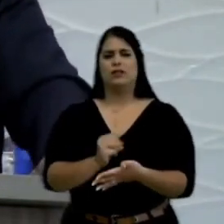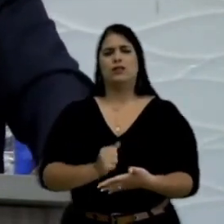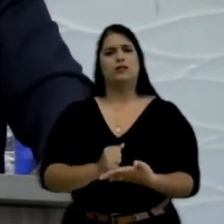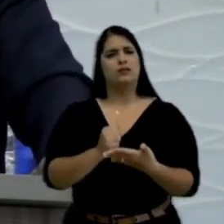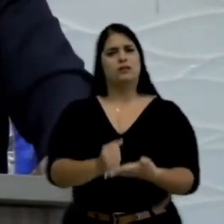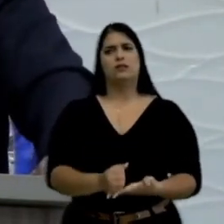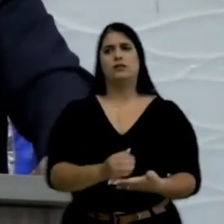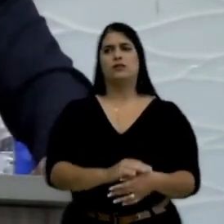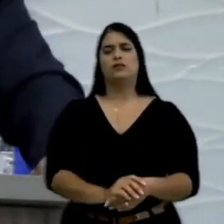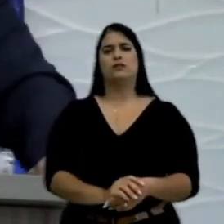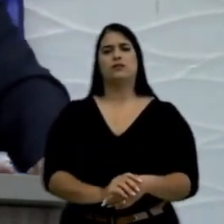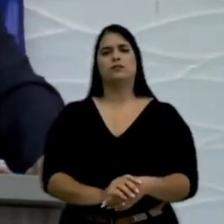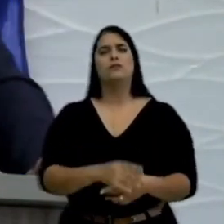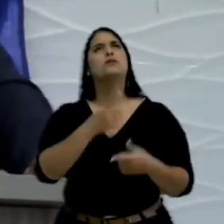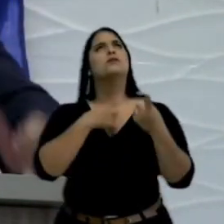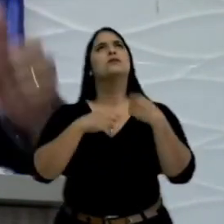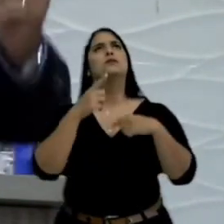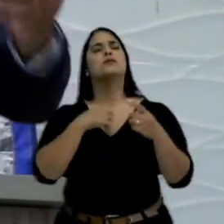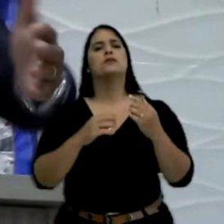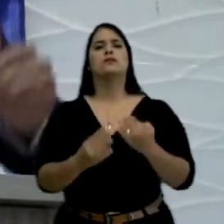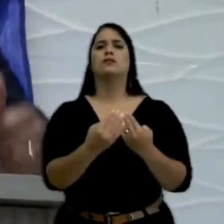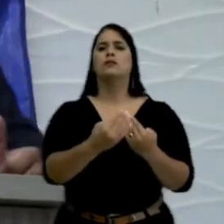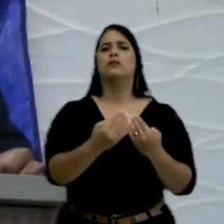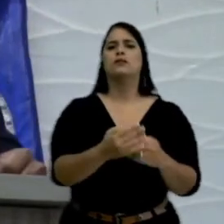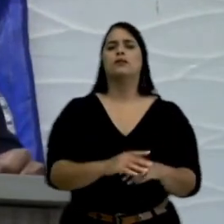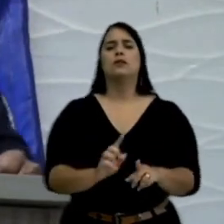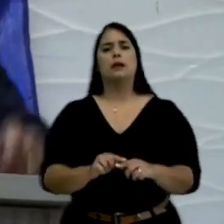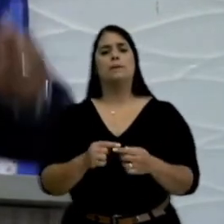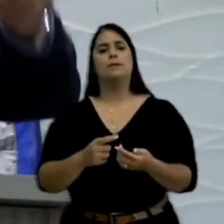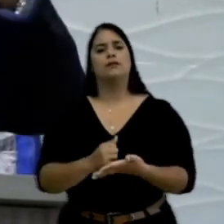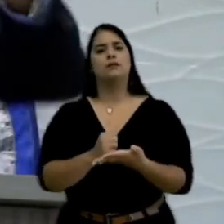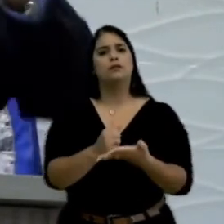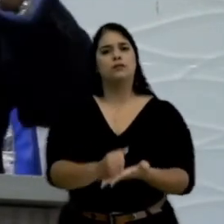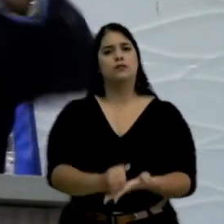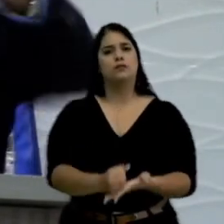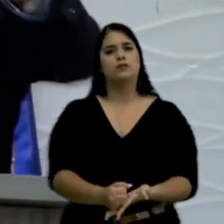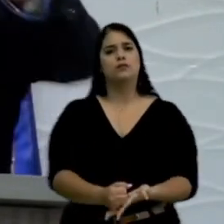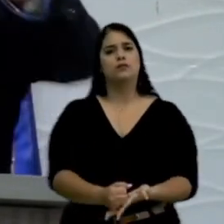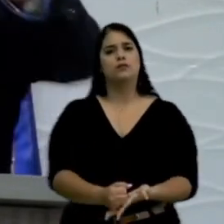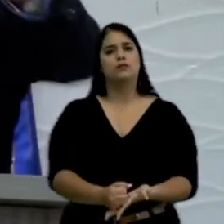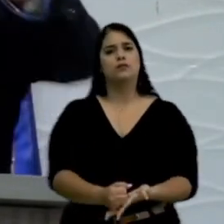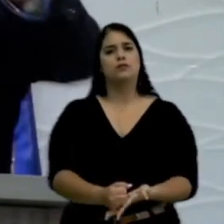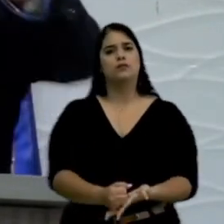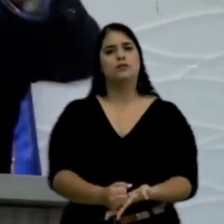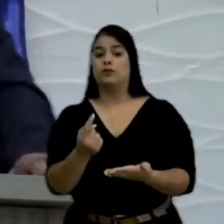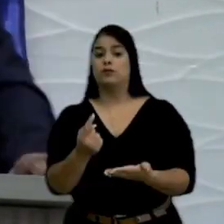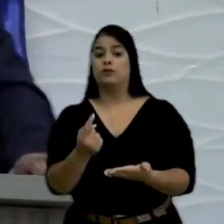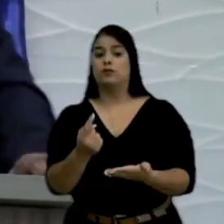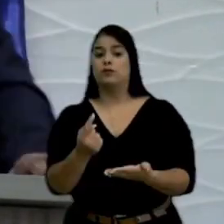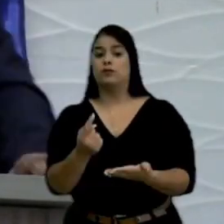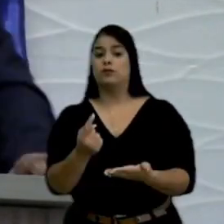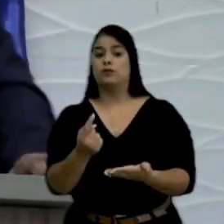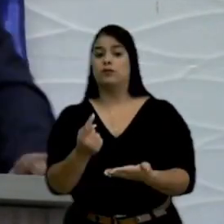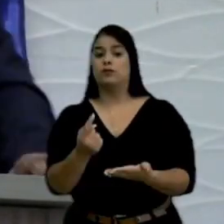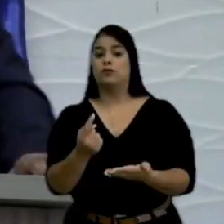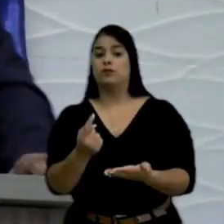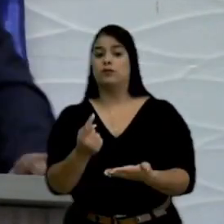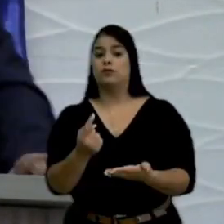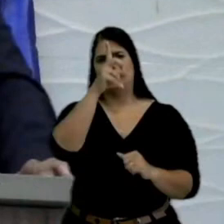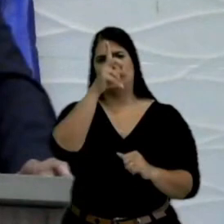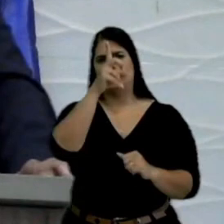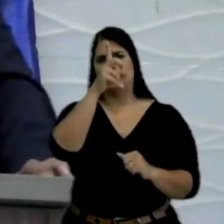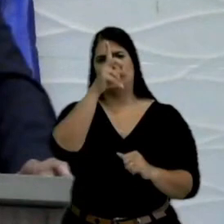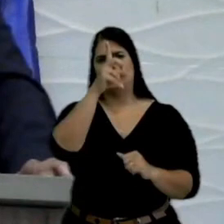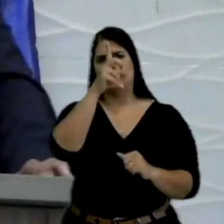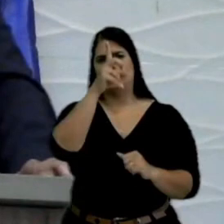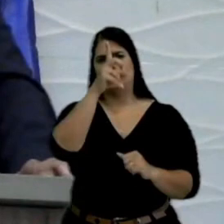Não é querer passar na frente de ninguém, não. Mas é dar uma assistência. Às vezes, quando você está no corredor do hospital, só a presença de